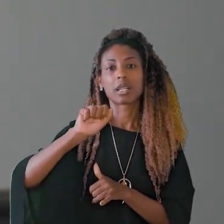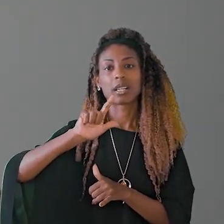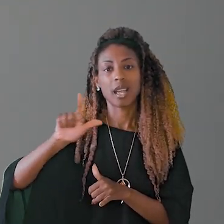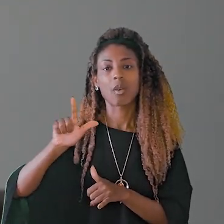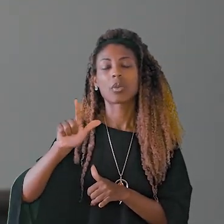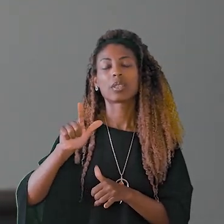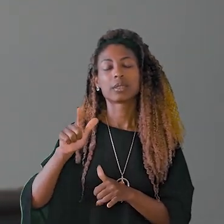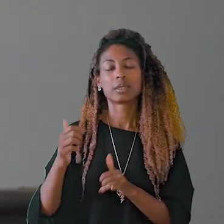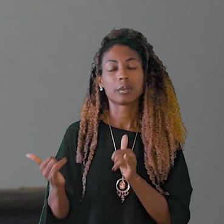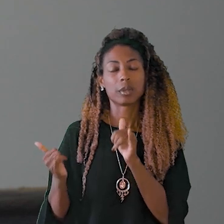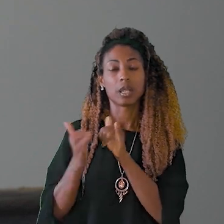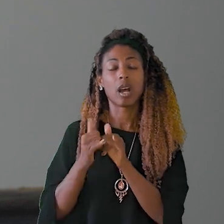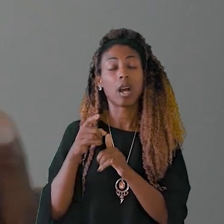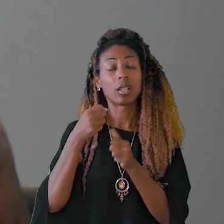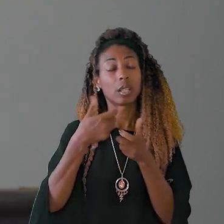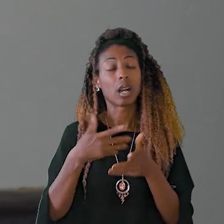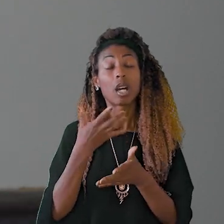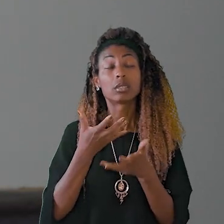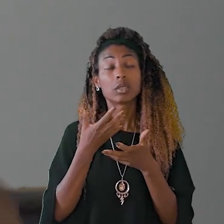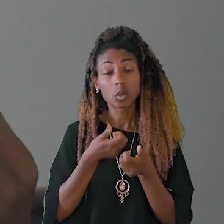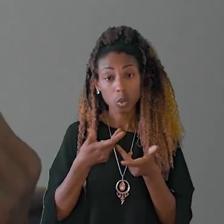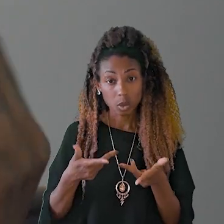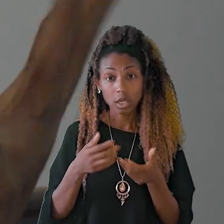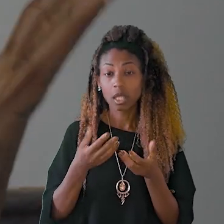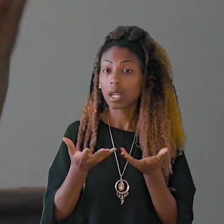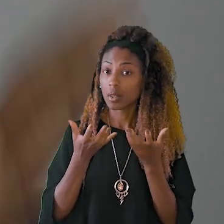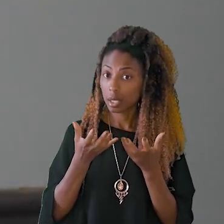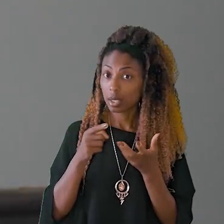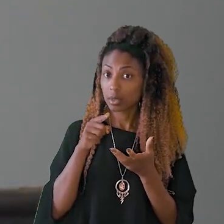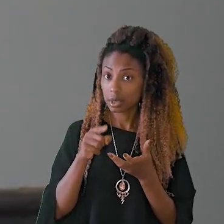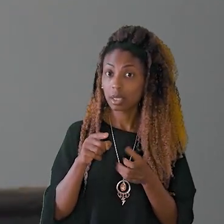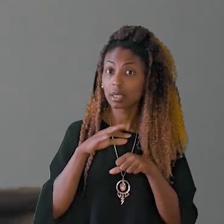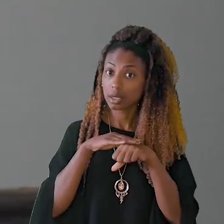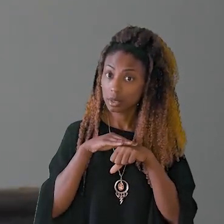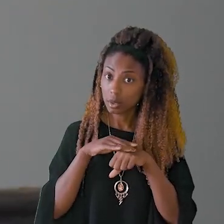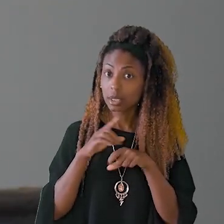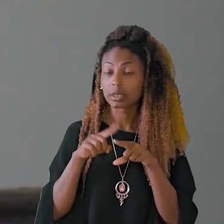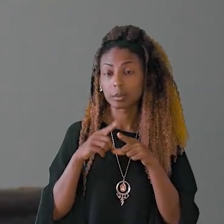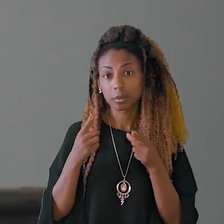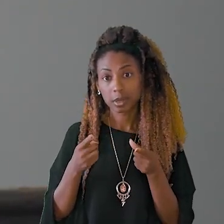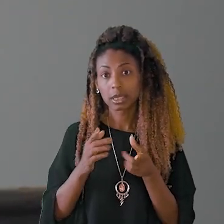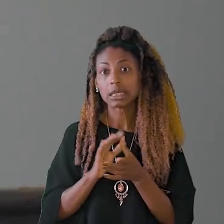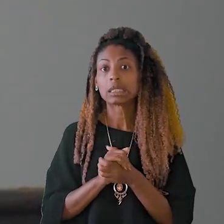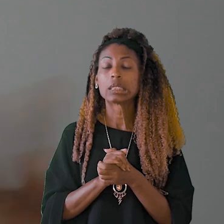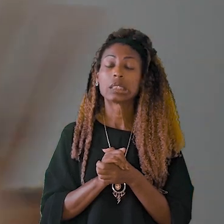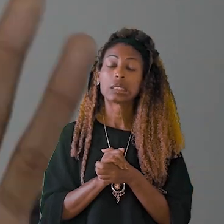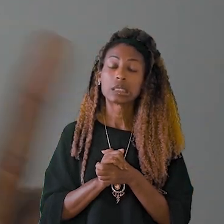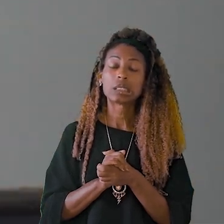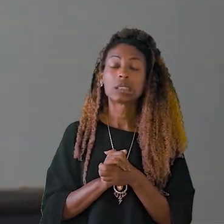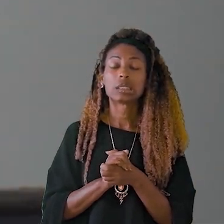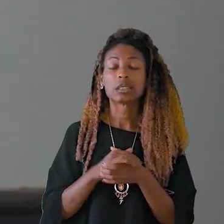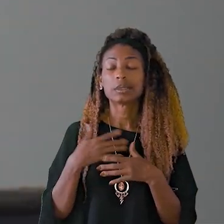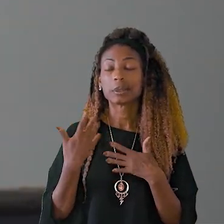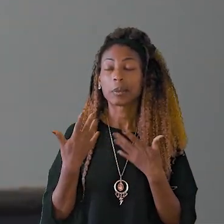EDW. Ele me ligou, falando assim, não, eu tenho uma coisa pra falar a você, espero que você esteja no eixo, você tá sentada como você tá, porque eu sei que vai ser uma notícia que você vai ficar um pouco